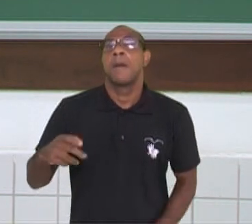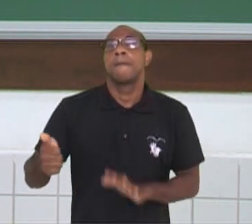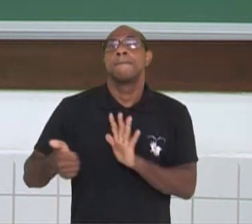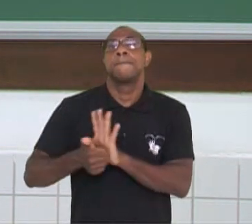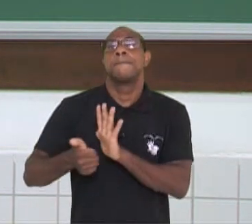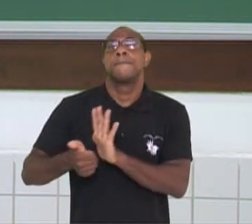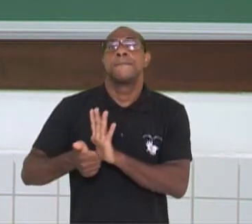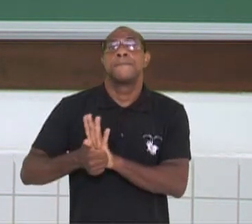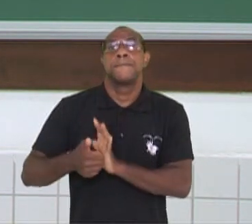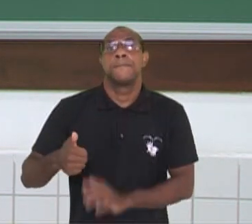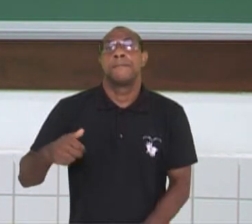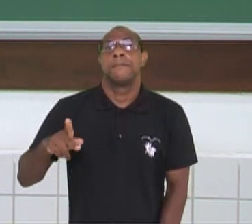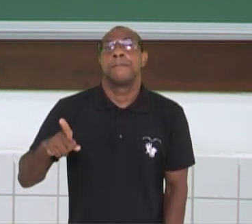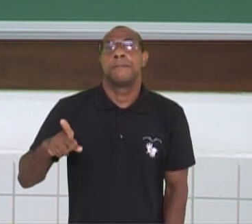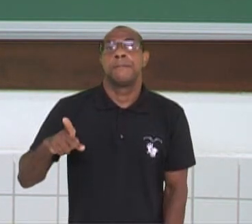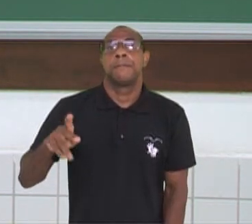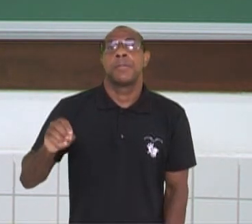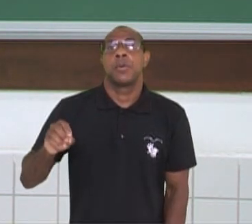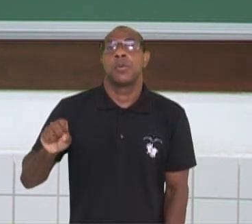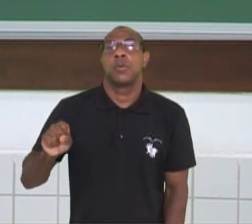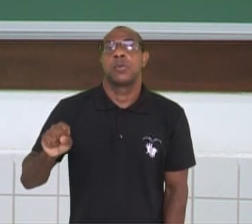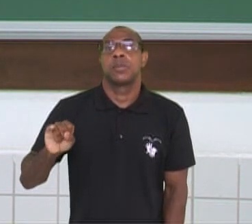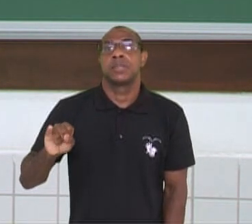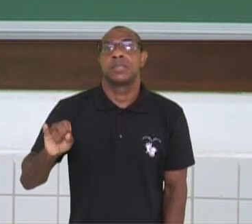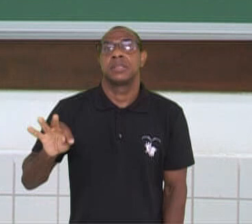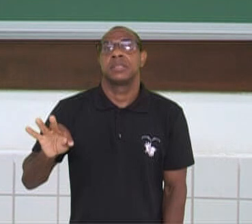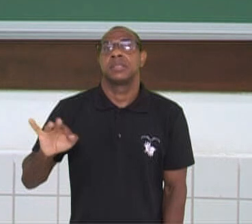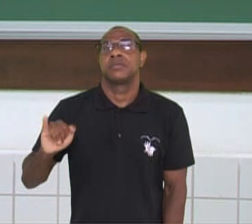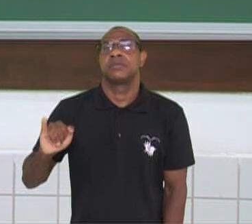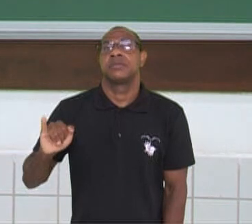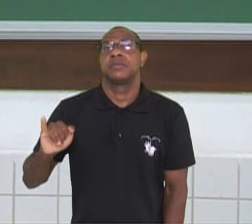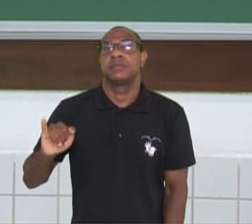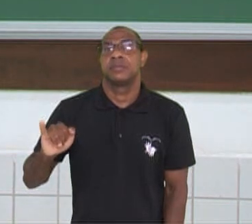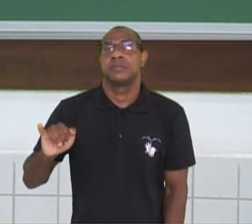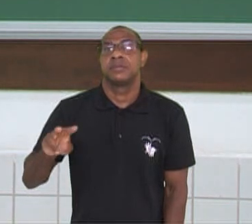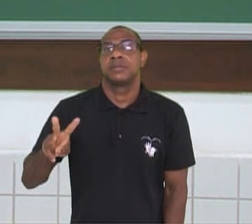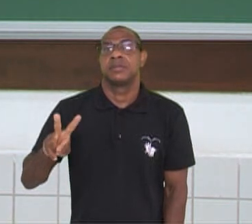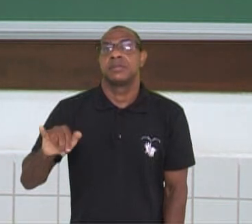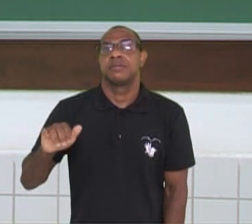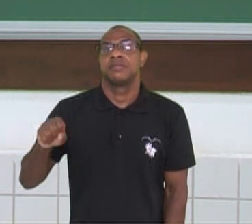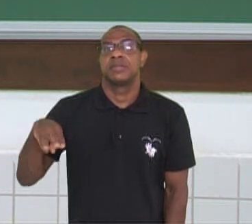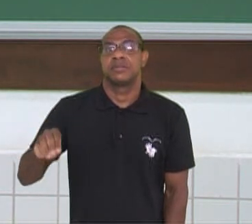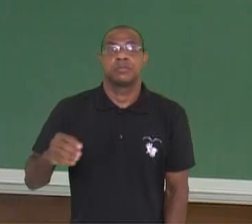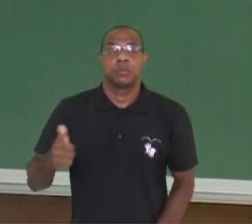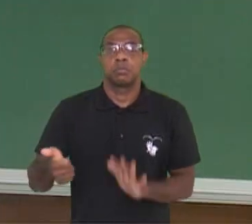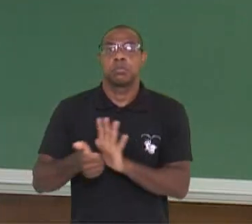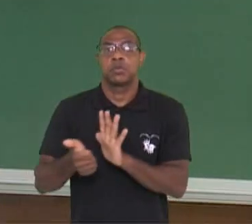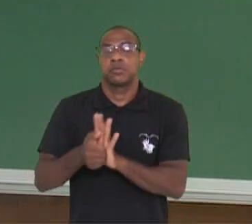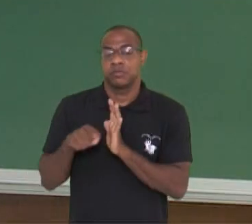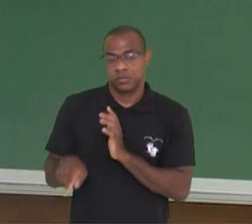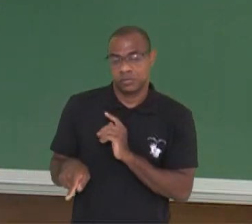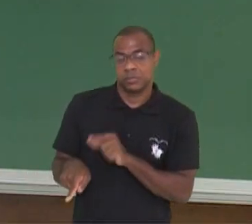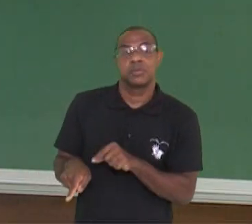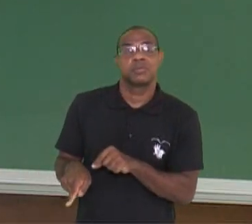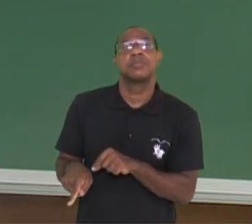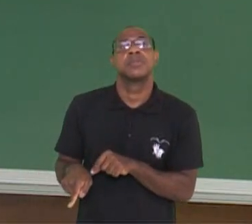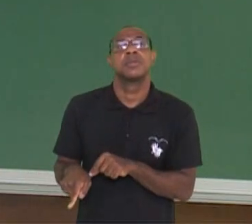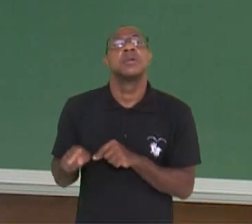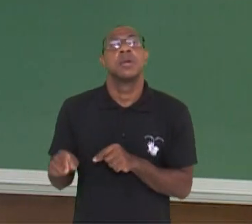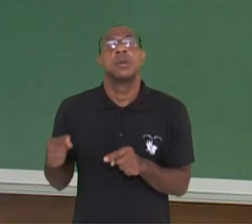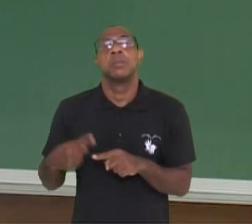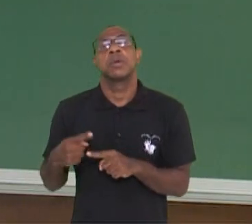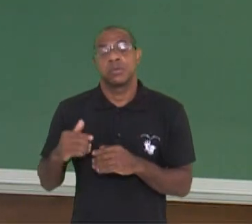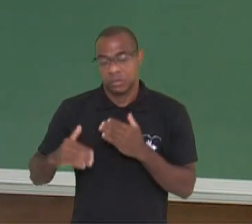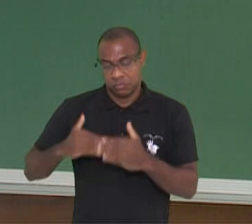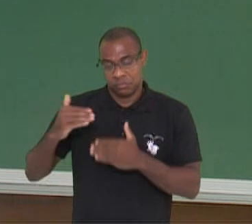positivismo. Então, positivismo. Que ideia é essa do positivismo? O positivismo defendia que o desenvolvimento